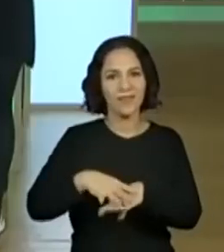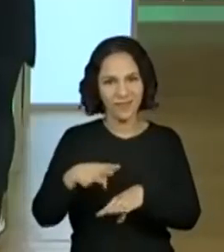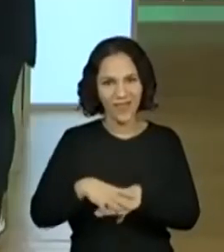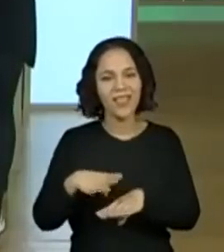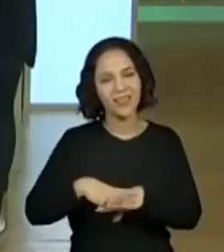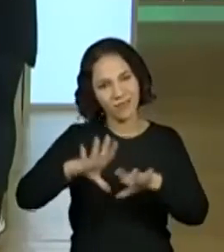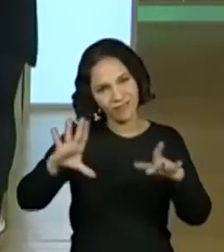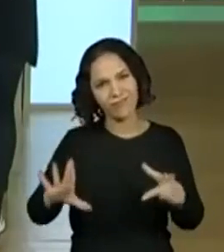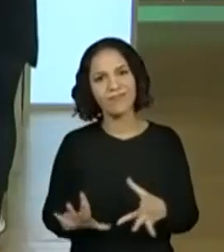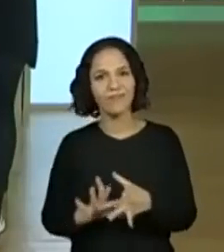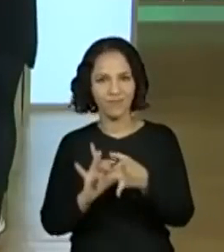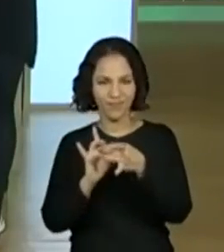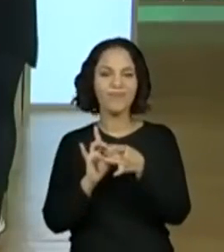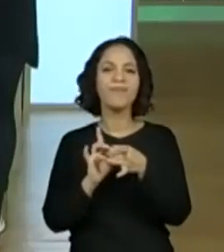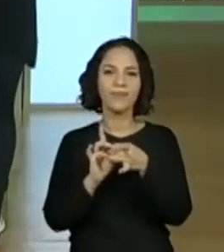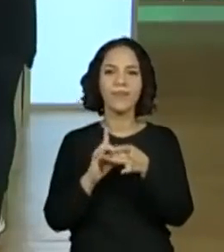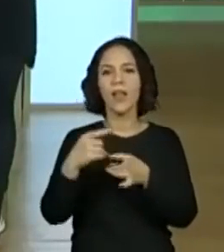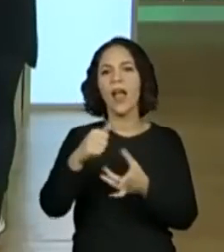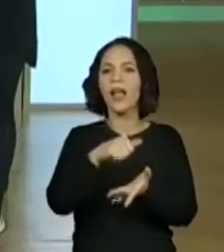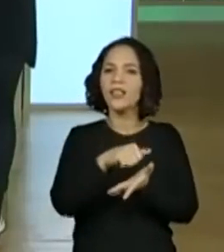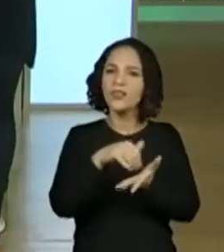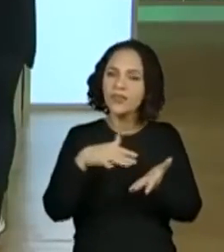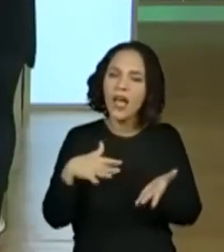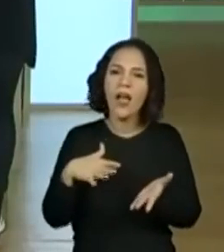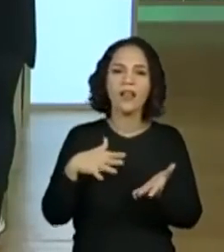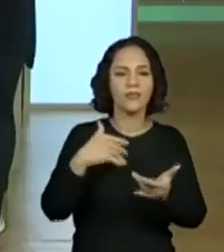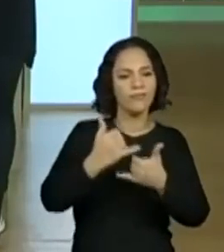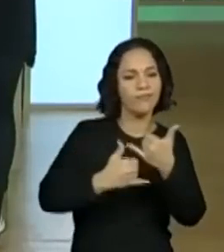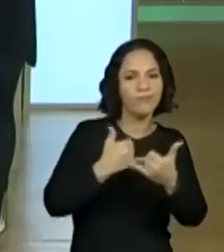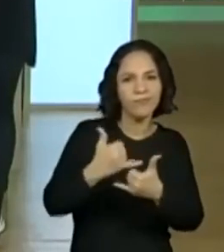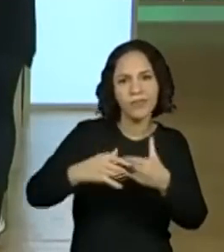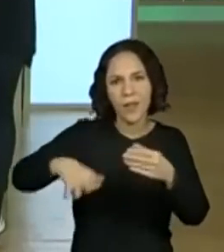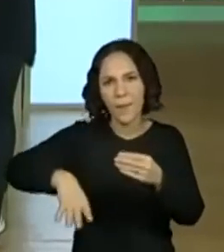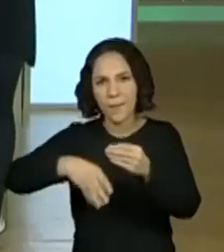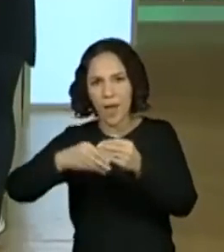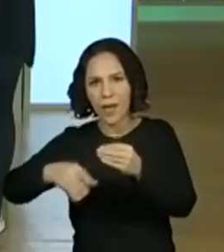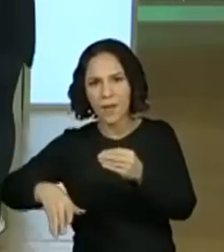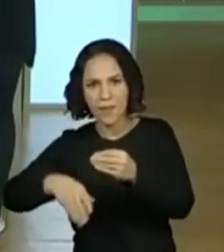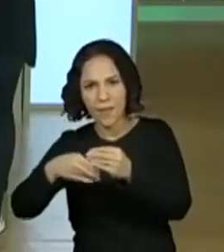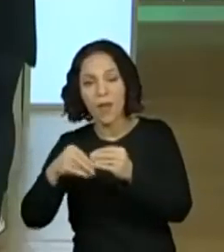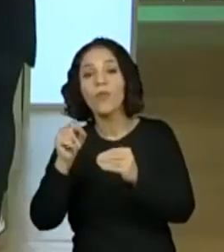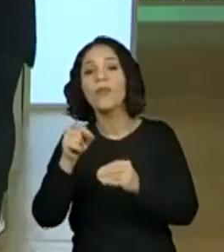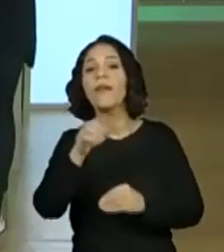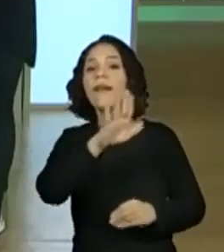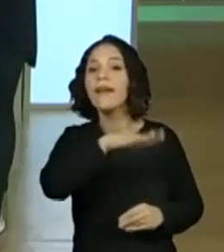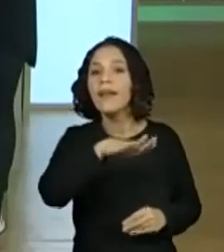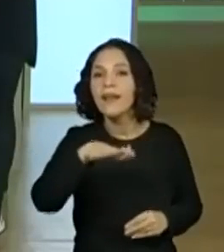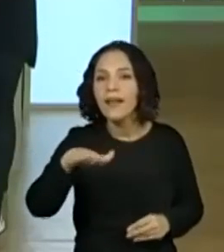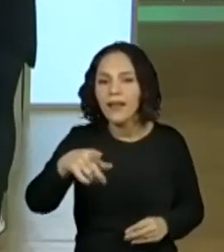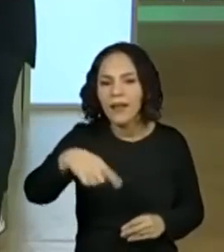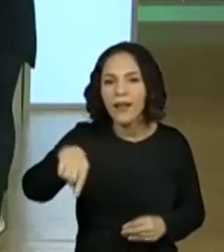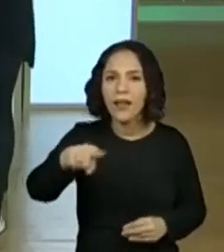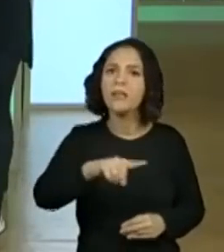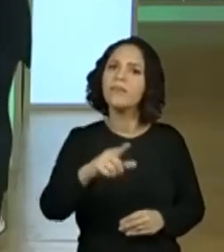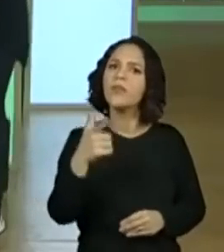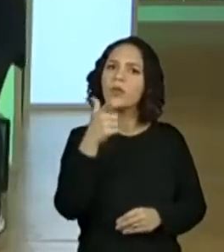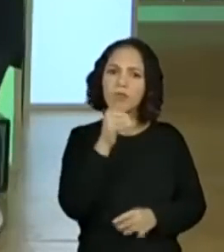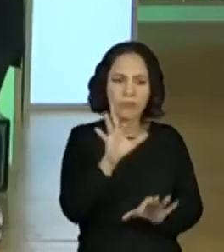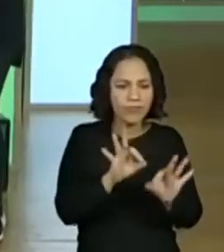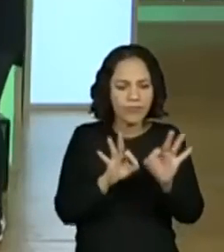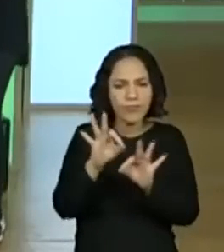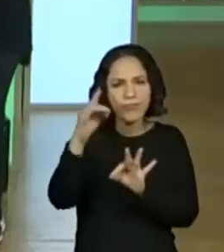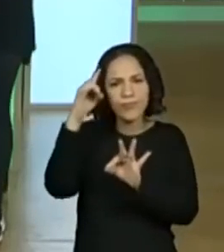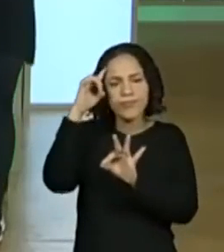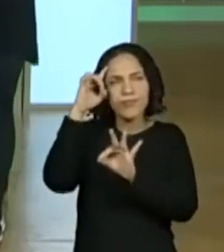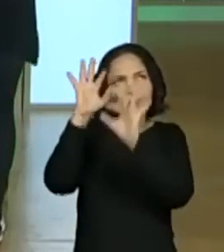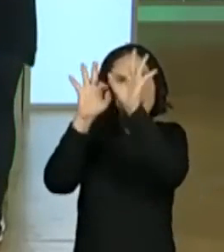a gente está reforçando aqui com as atividades, né, extras aí para que a criançada, né, sistematize mesmo ali o